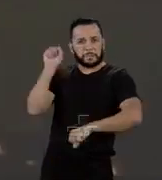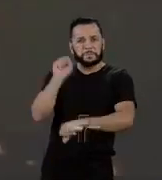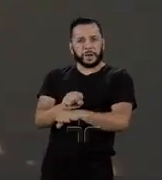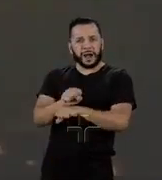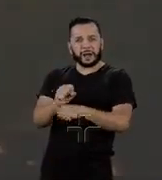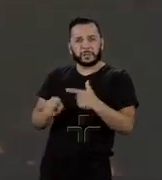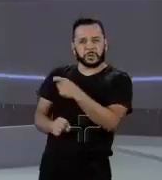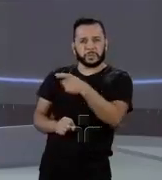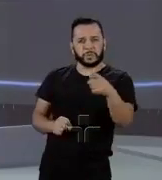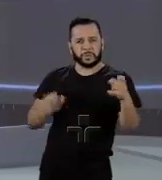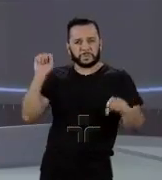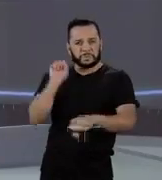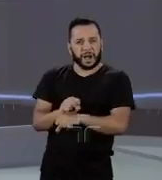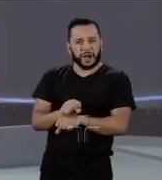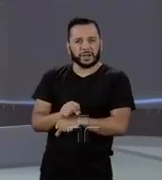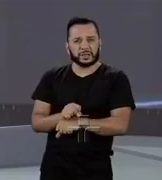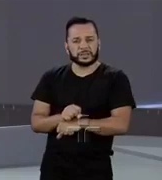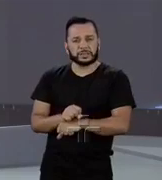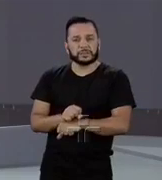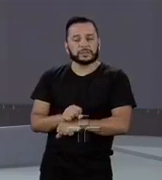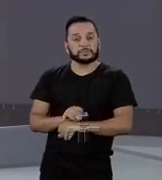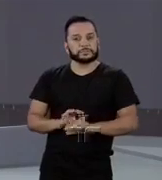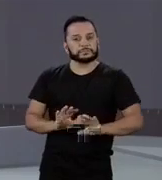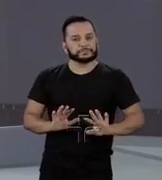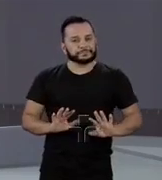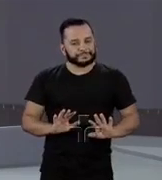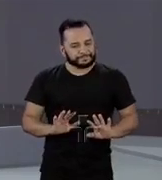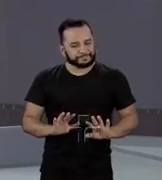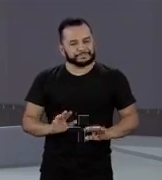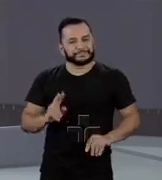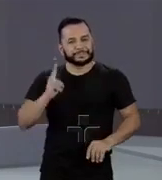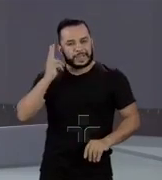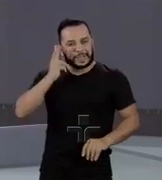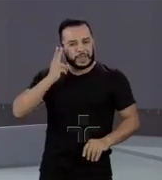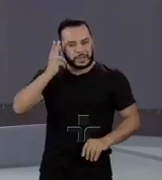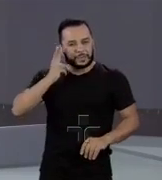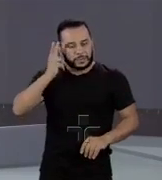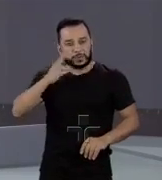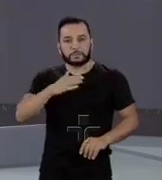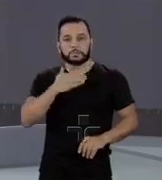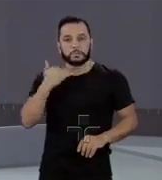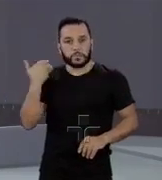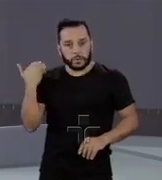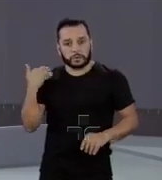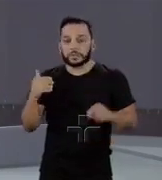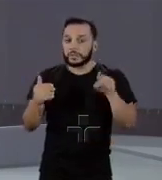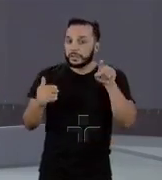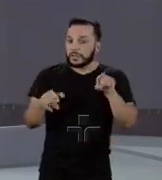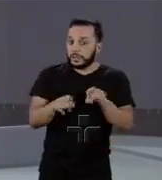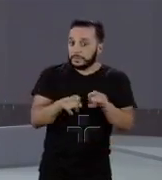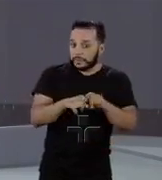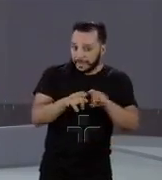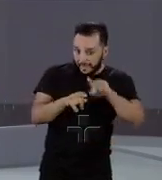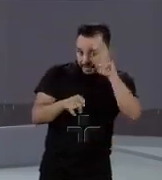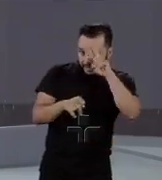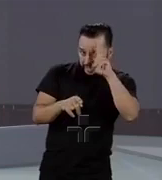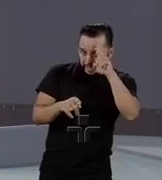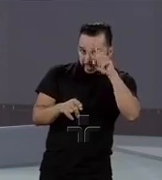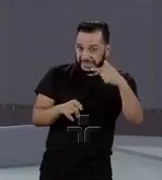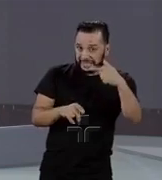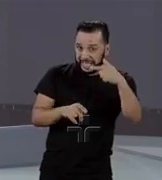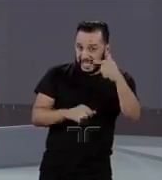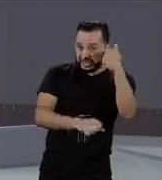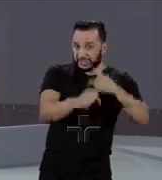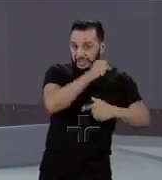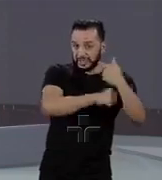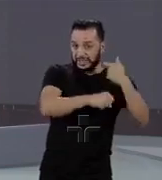de matar a gente. E é difícil não relacionar a morte da vereadora com o assassinato da juíza Patrícia Scioli, que aconteceu há 7 anos. O próprio